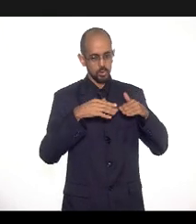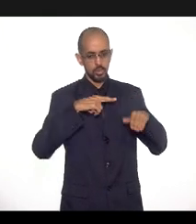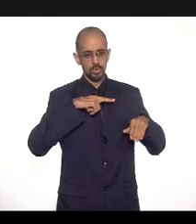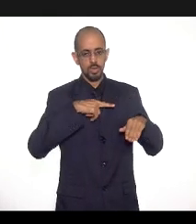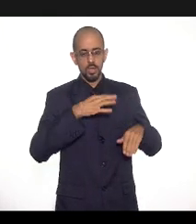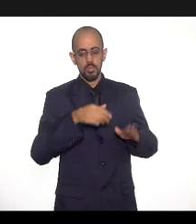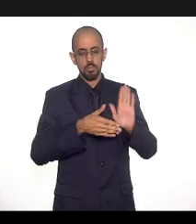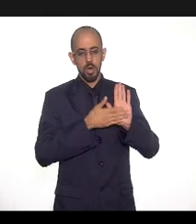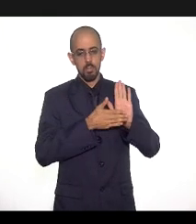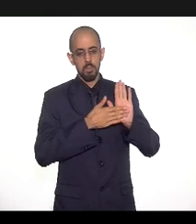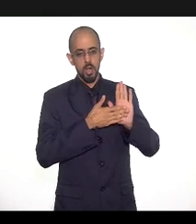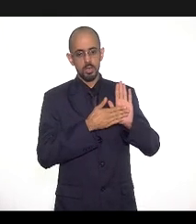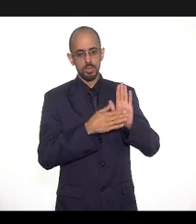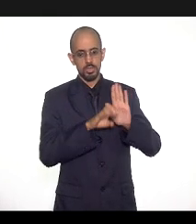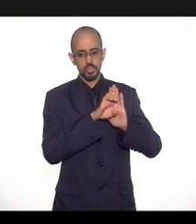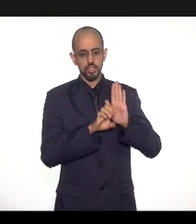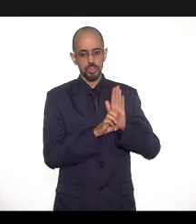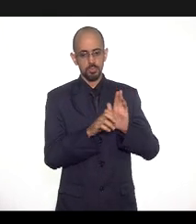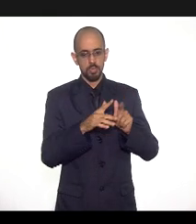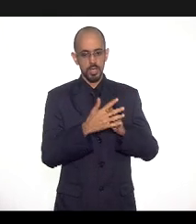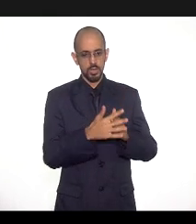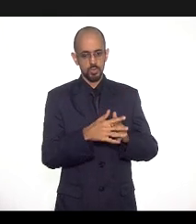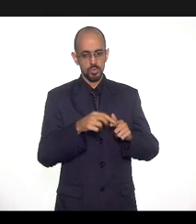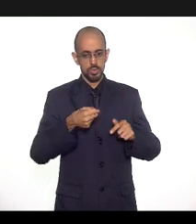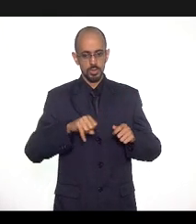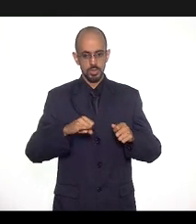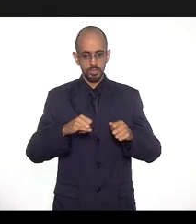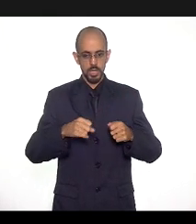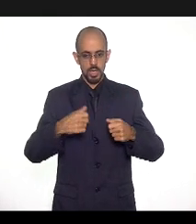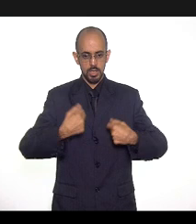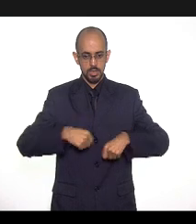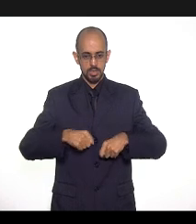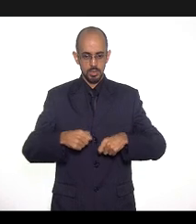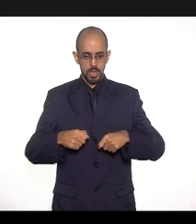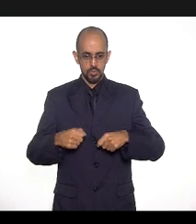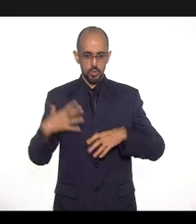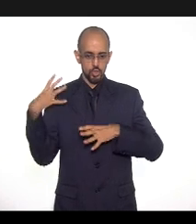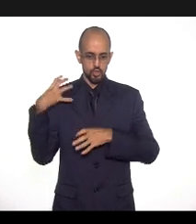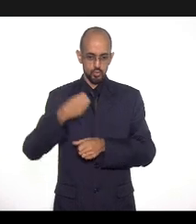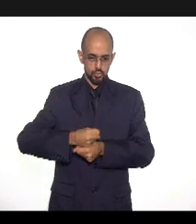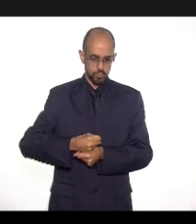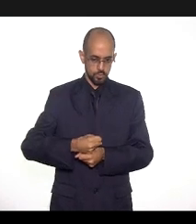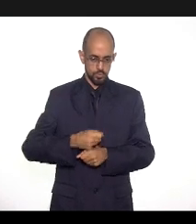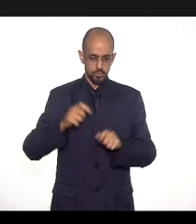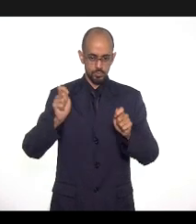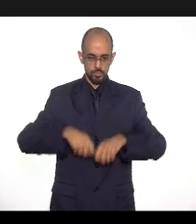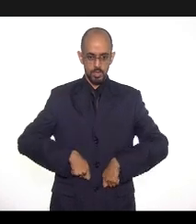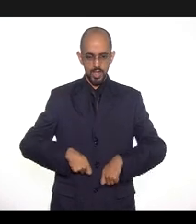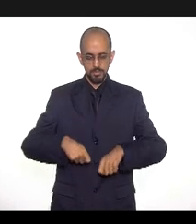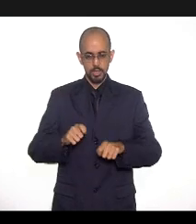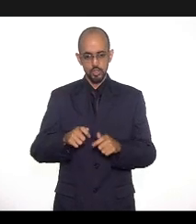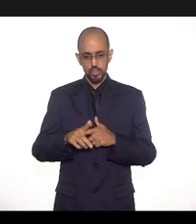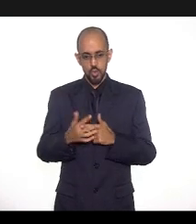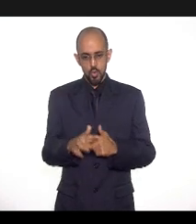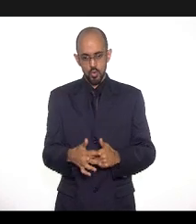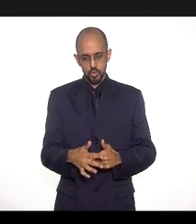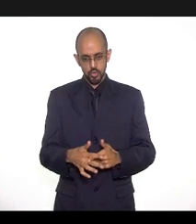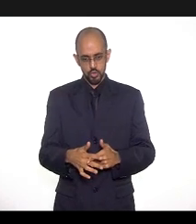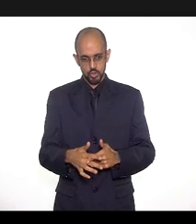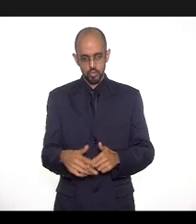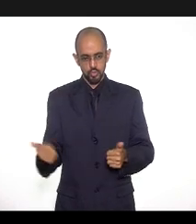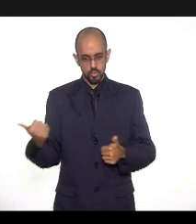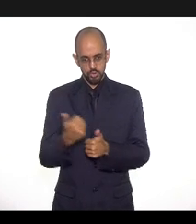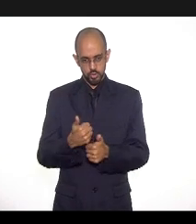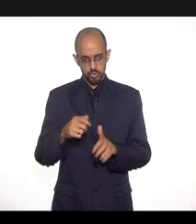de se a necessidade for de aglutinar, a gente pode corrigir num substitutivo. O meu